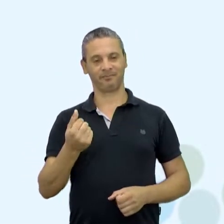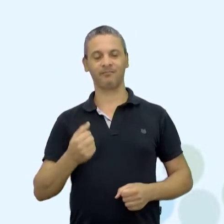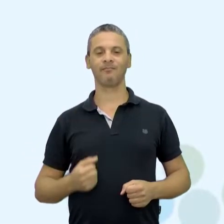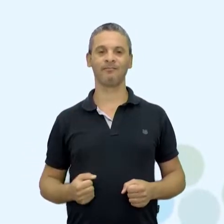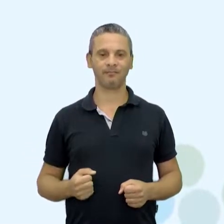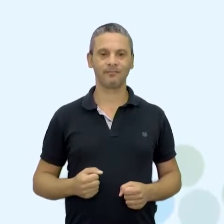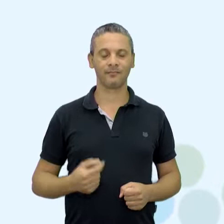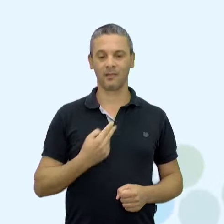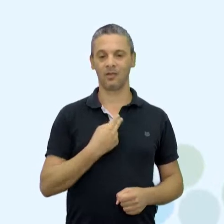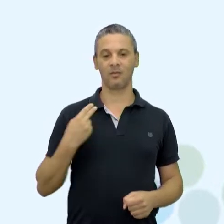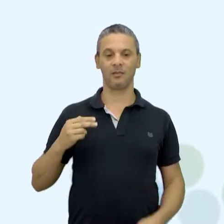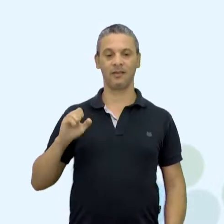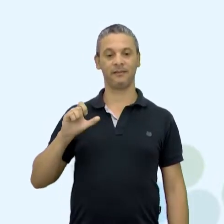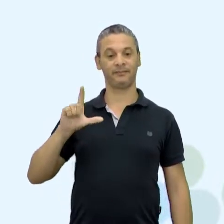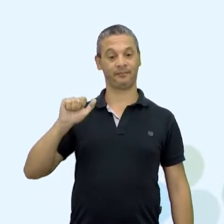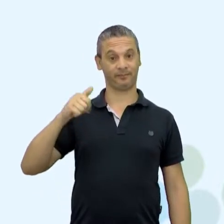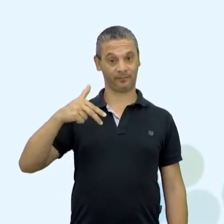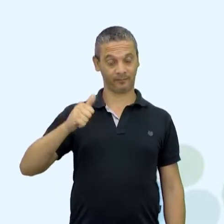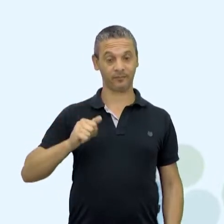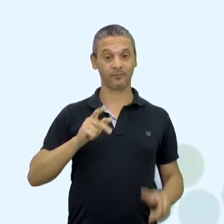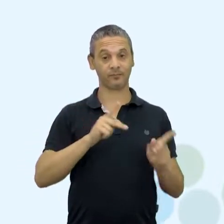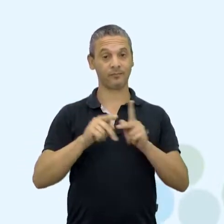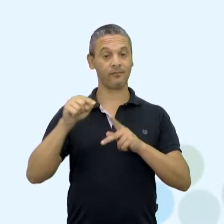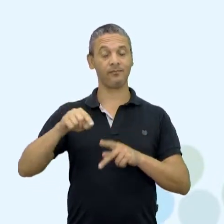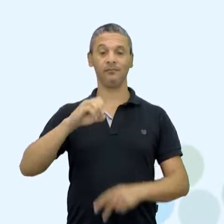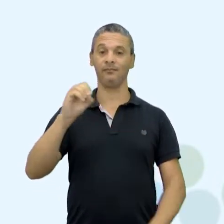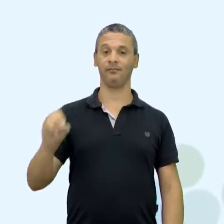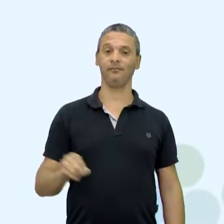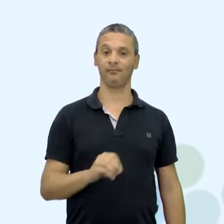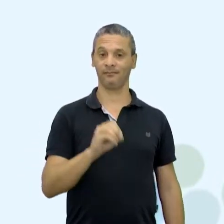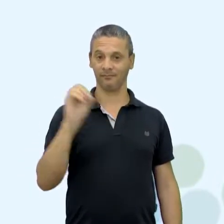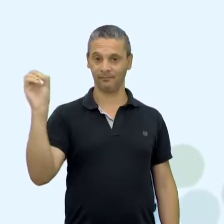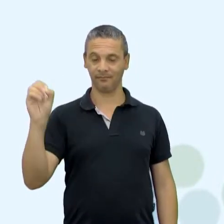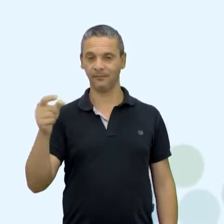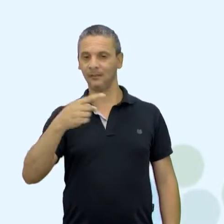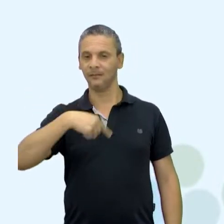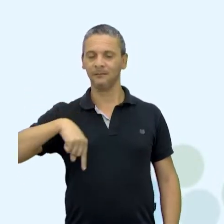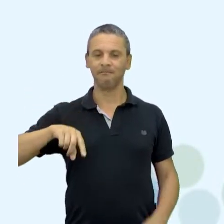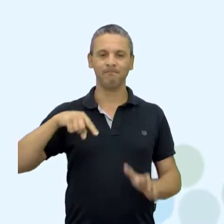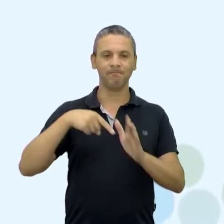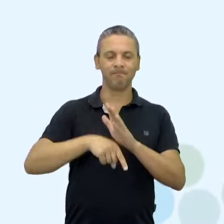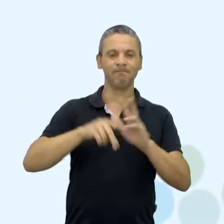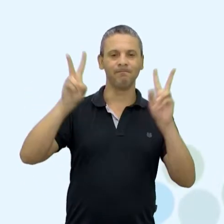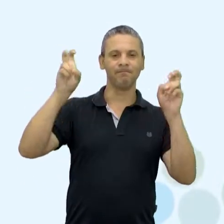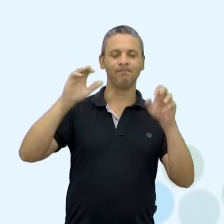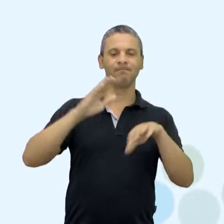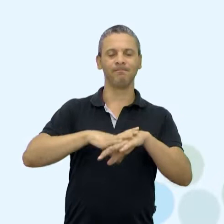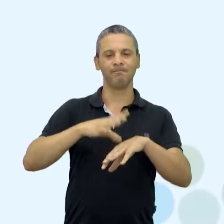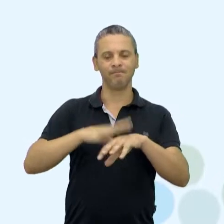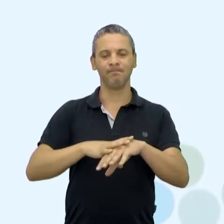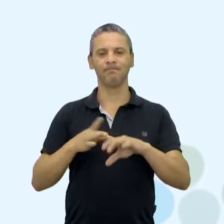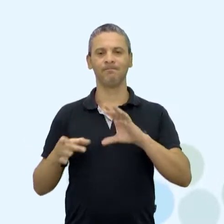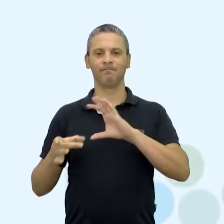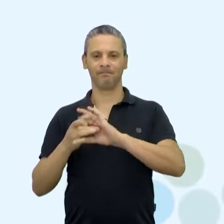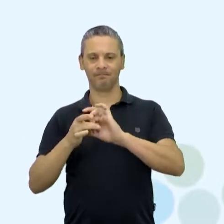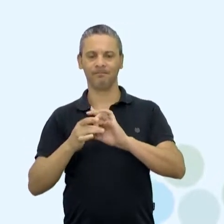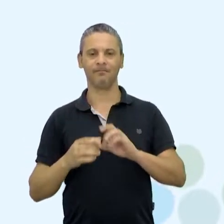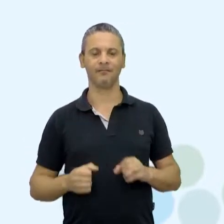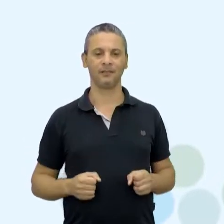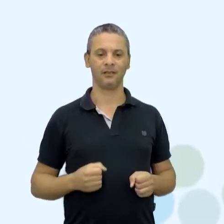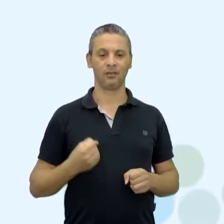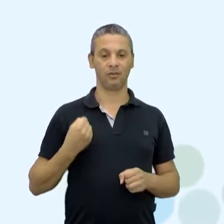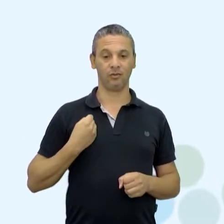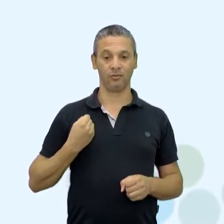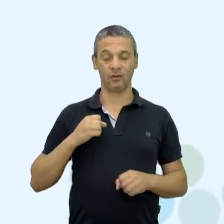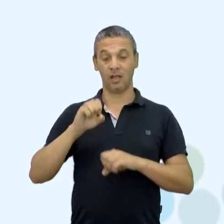ver. Meu nome é Ilana, sou professora aqui do Centro de Mídias, nosso aprofundamento é Matemática Conectada, a nossa unidade